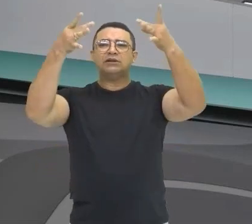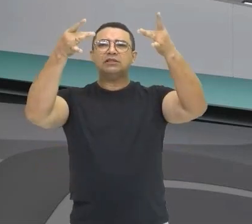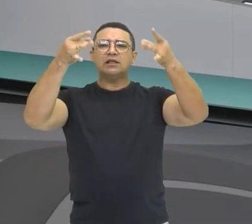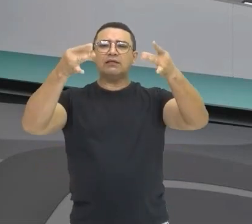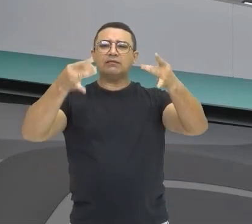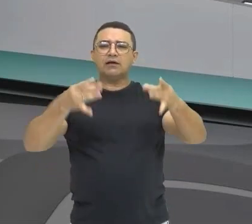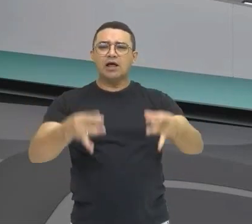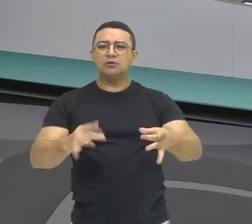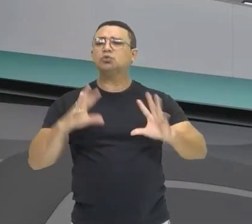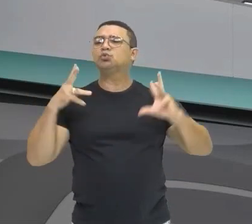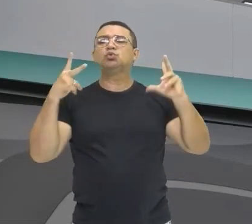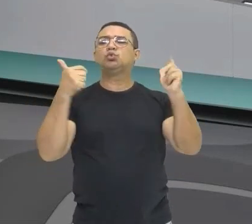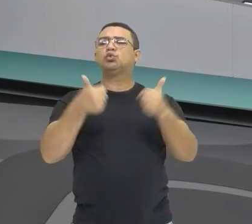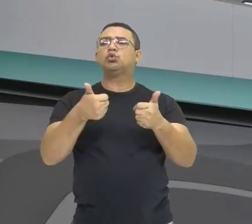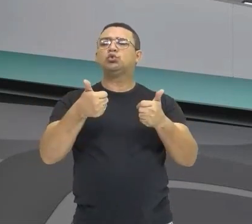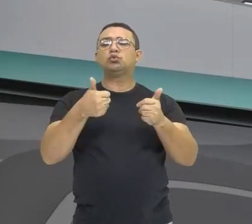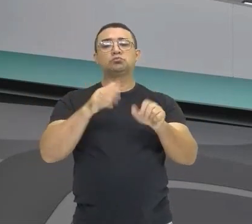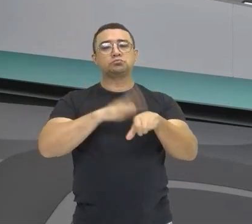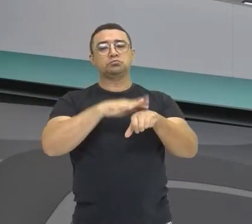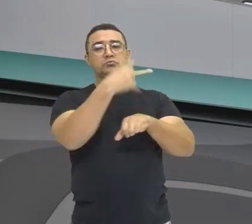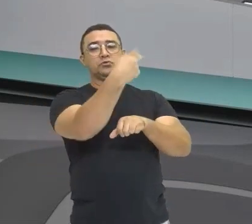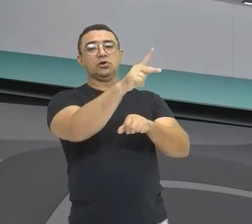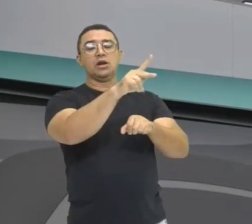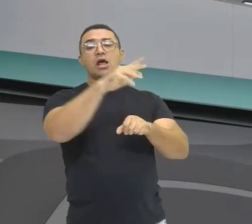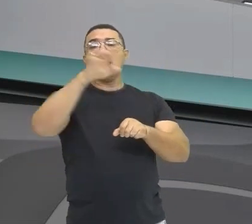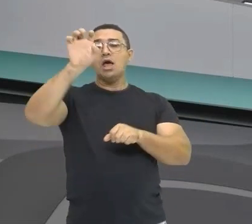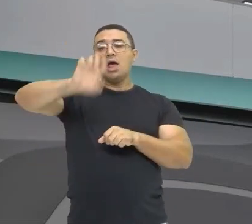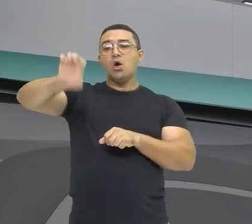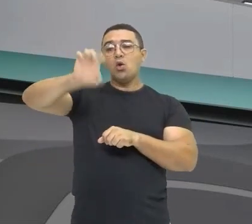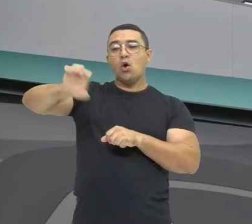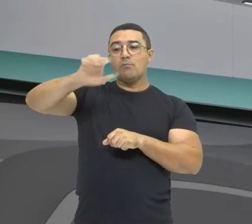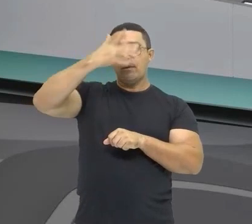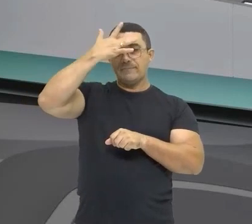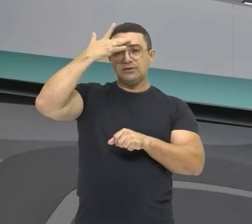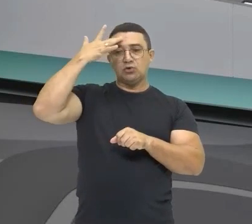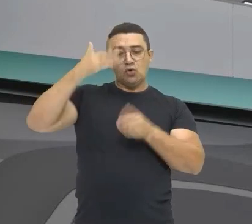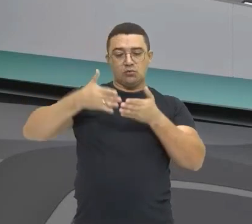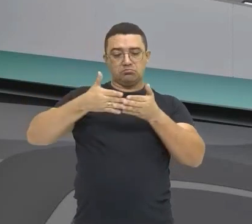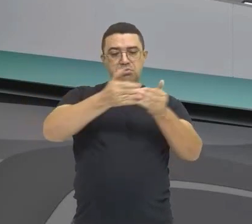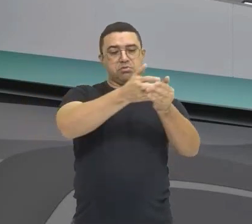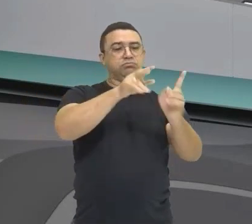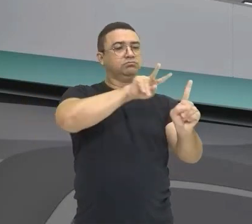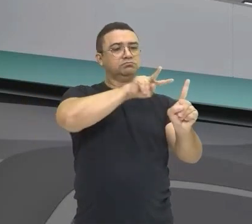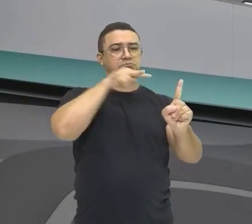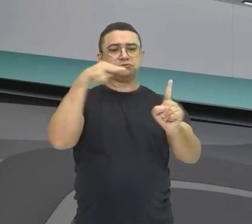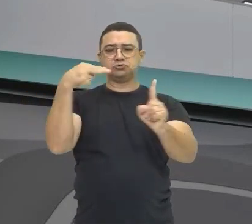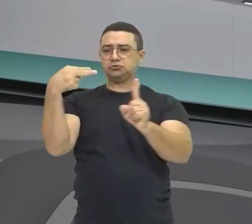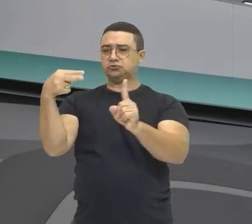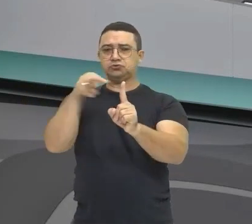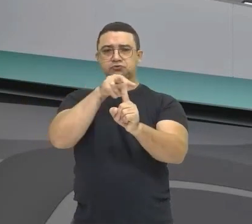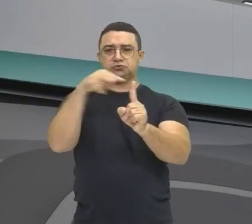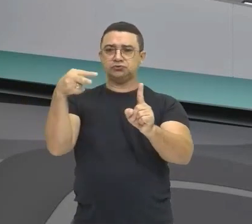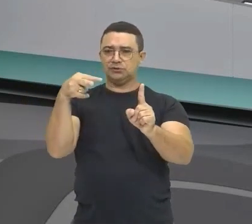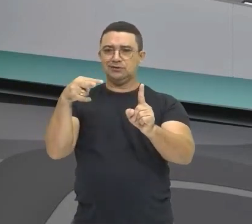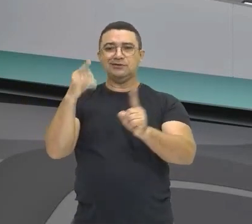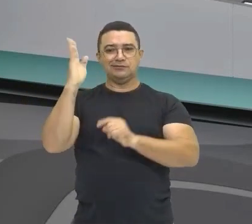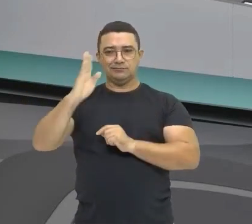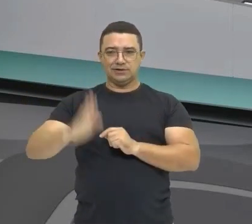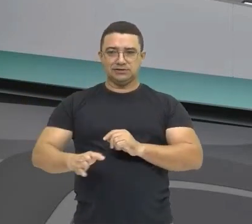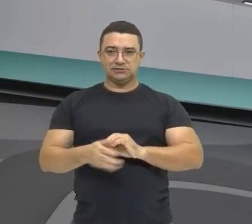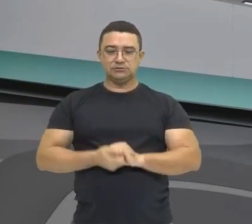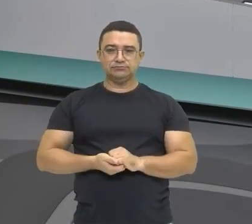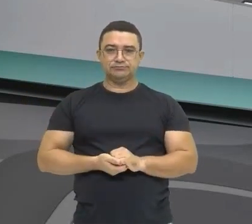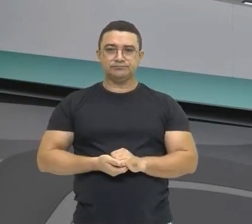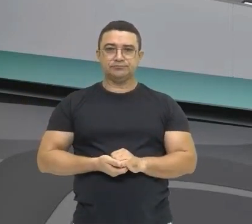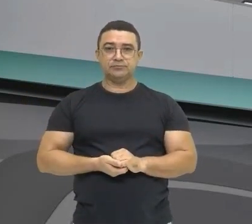tudo com o olhar europeu, descrevendo o que eles perceberam aqui. Correto? Muito bem. Agora